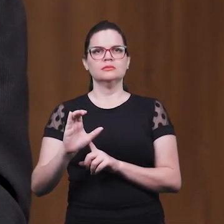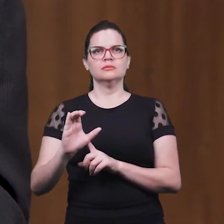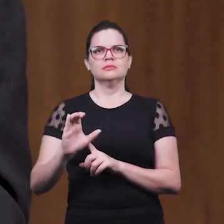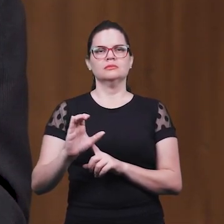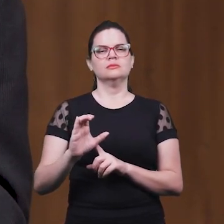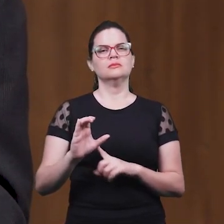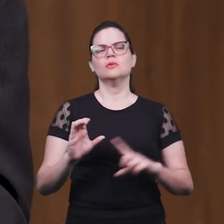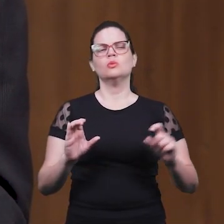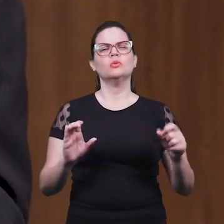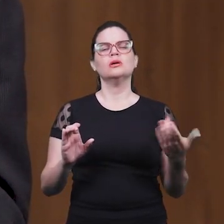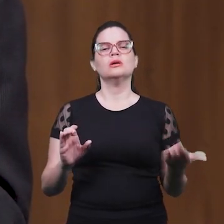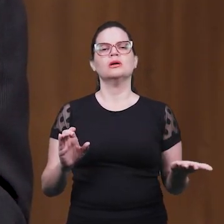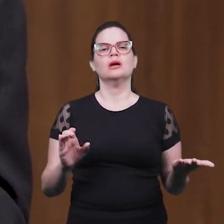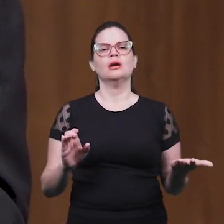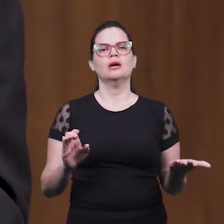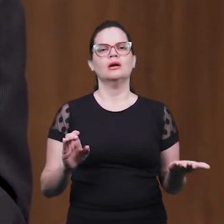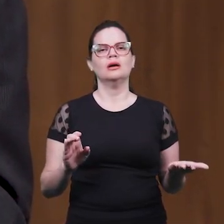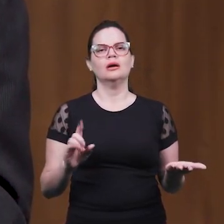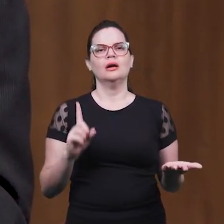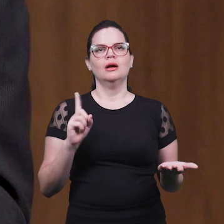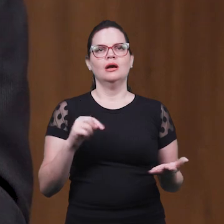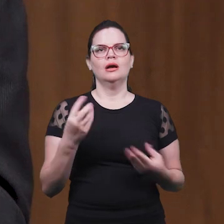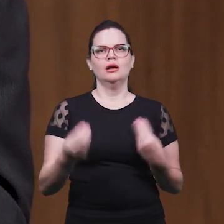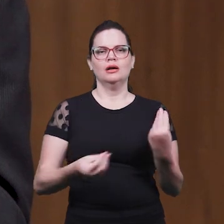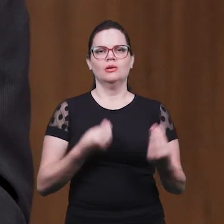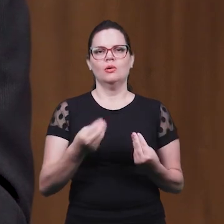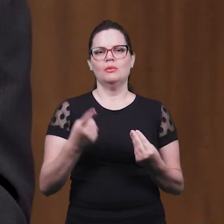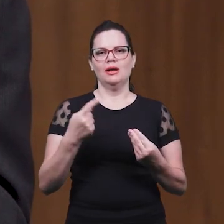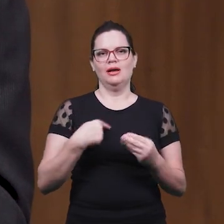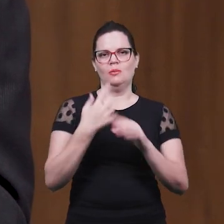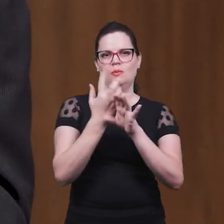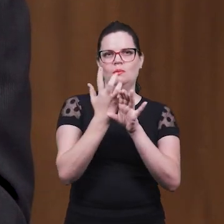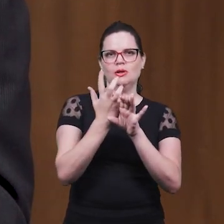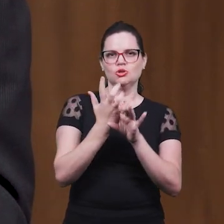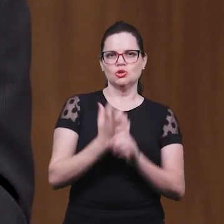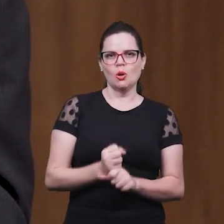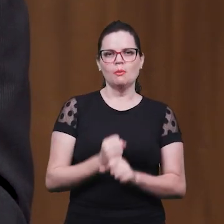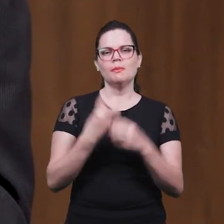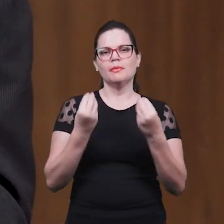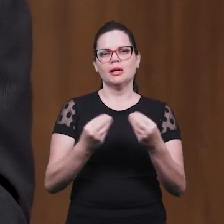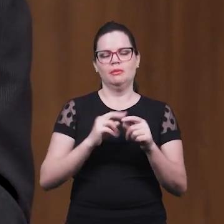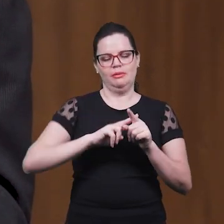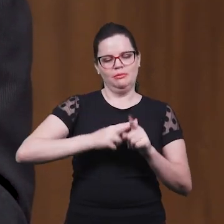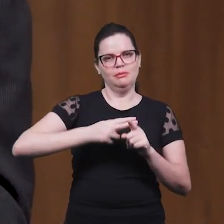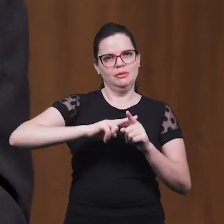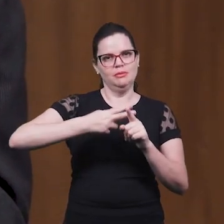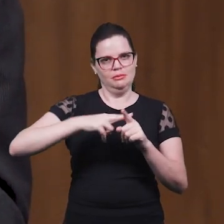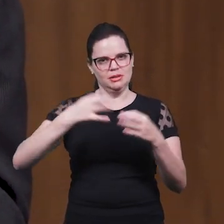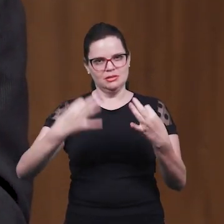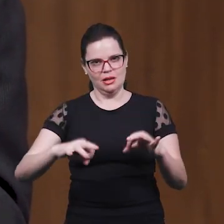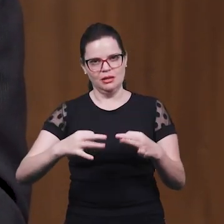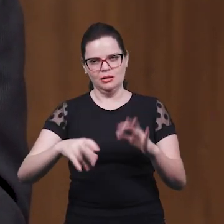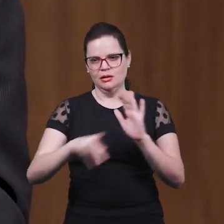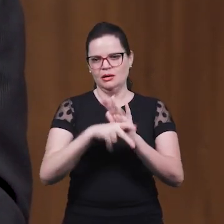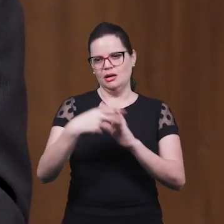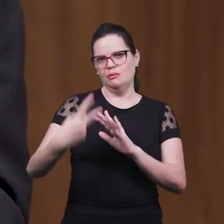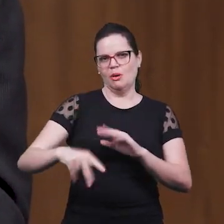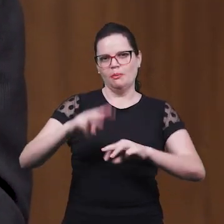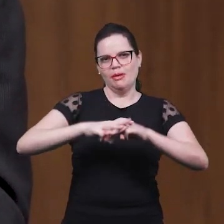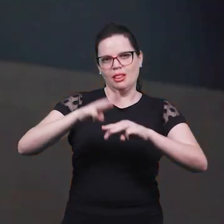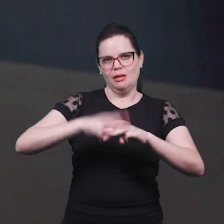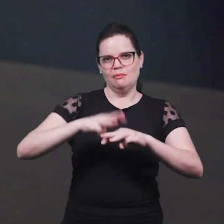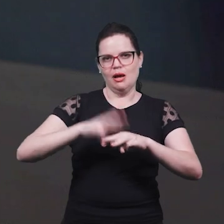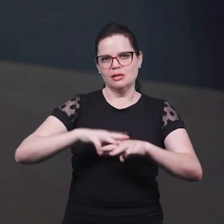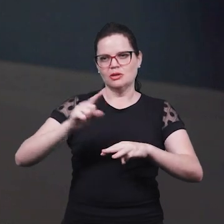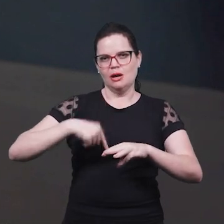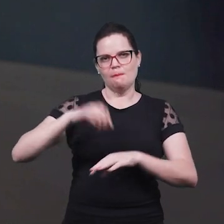Selic nada mais é do que uma forma que existe para essa correção, não é isso mesmo? Um índice que é usado para isso, né?